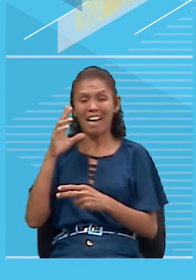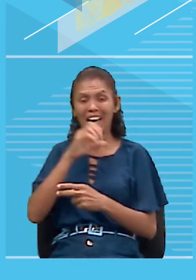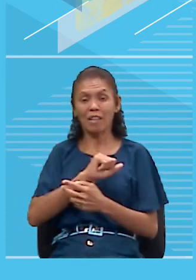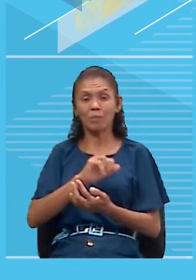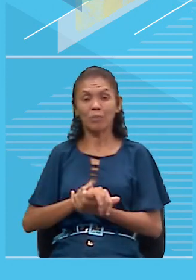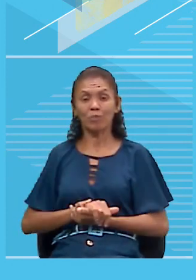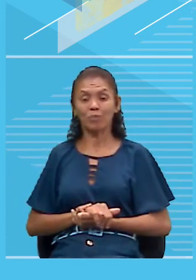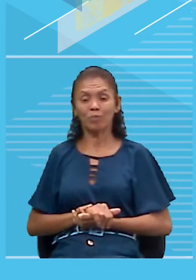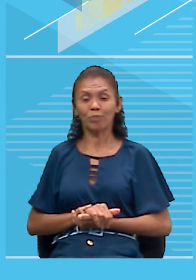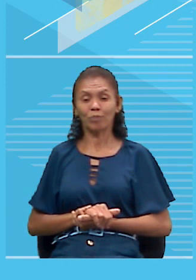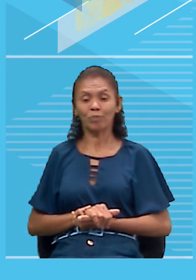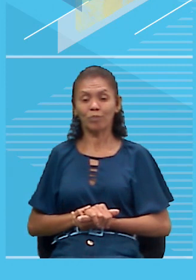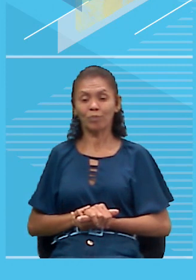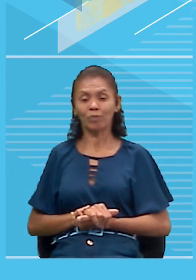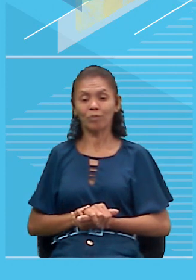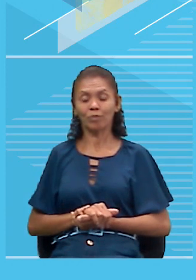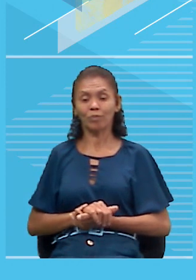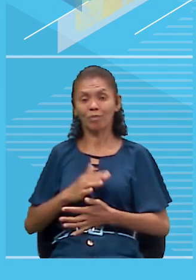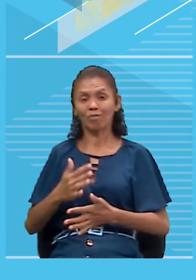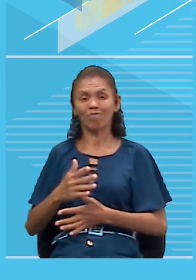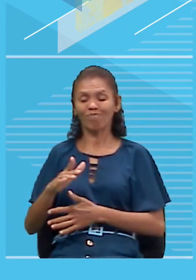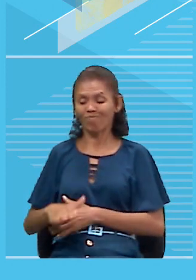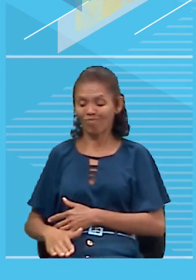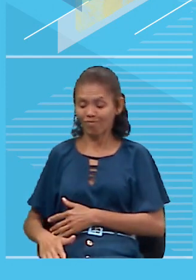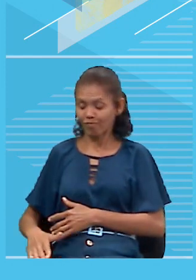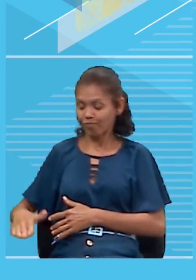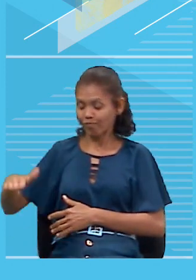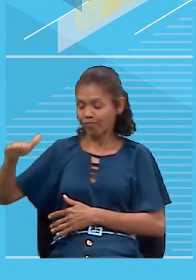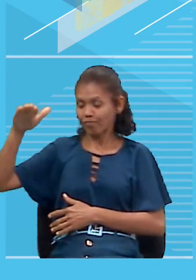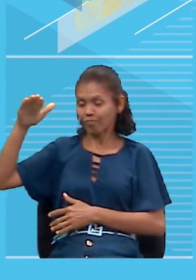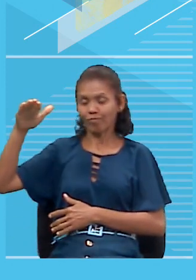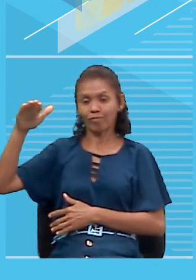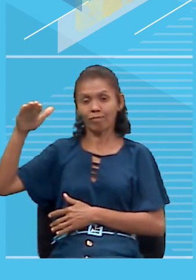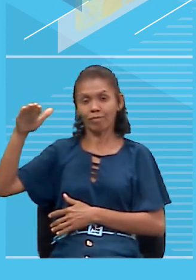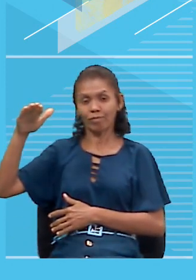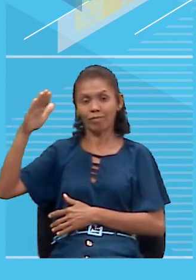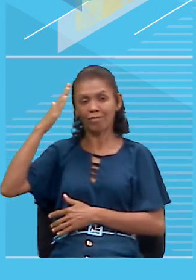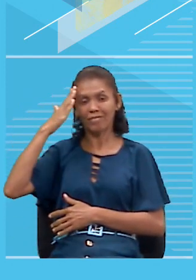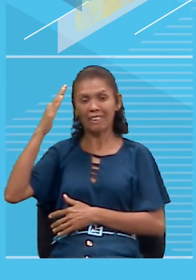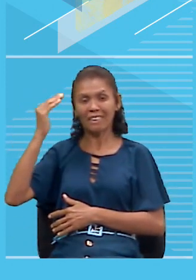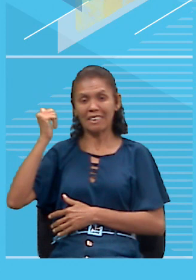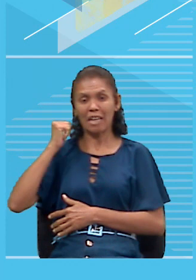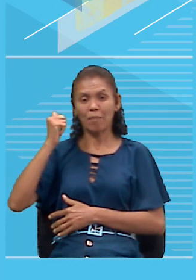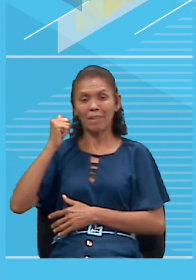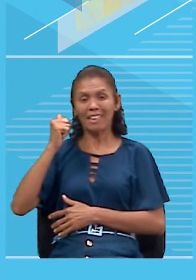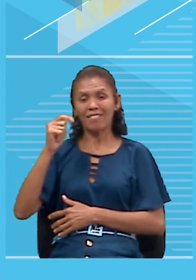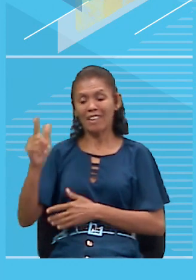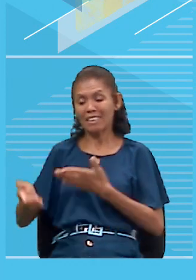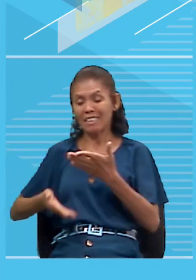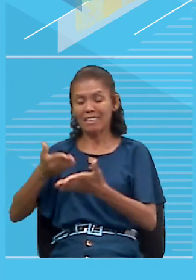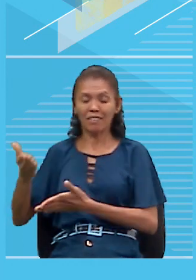Então quer dizer que o meninozinho lá já cresce com essa ideia que ele vai servir o exército